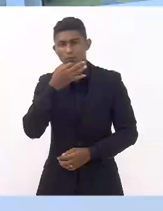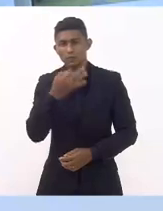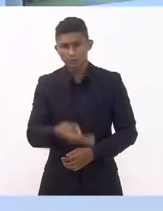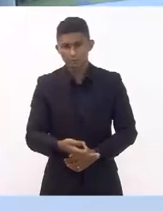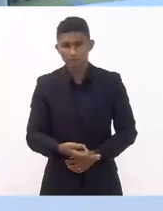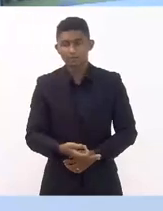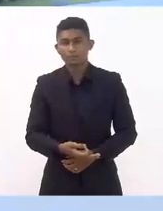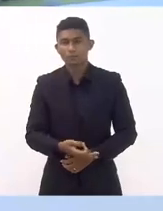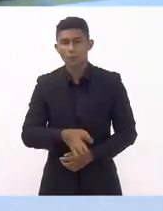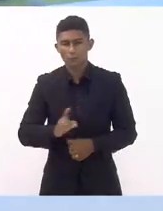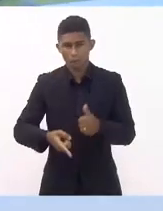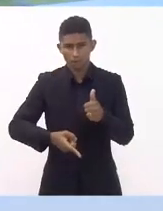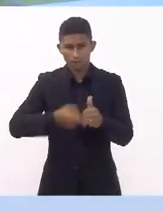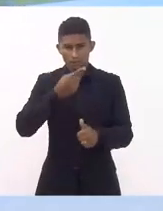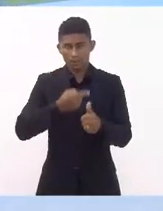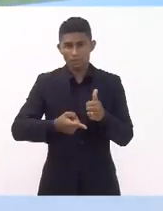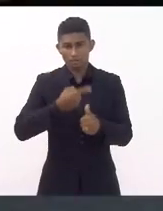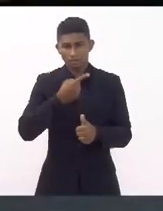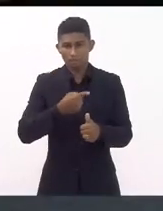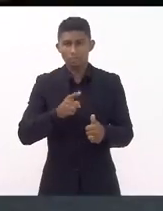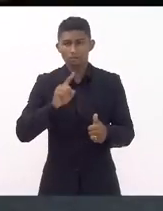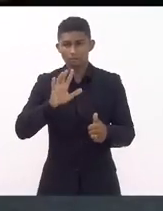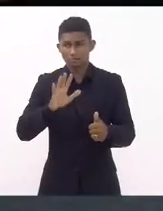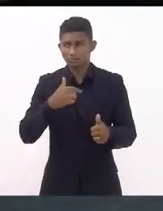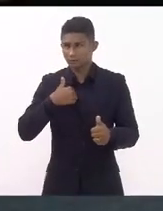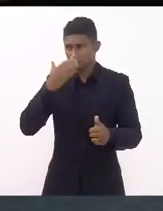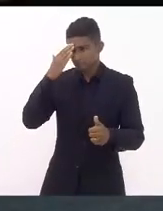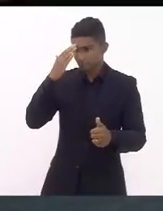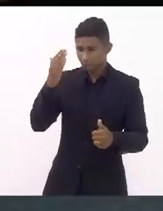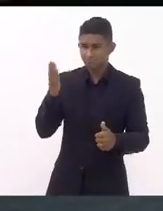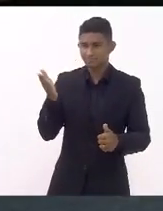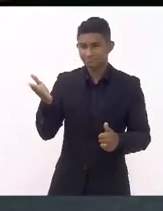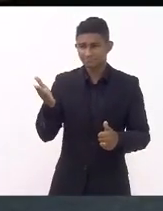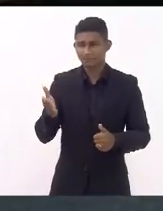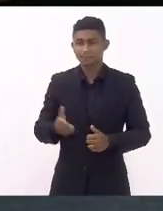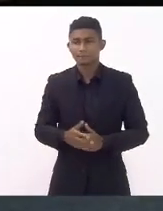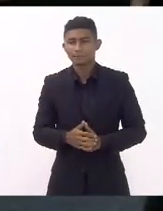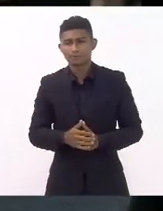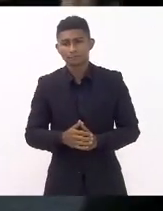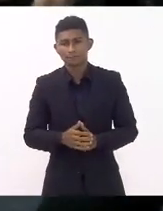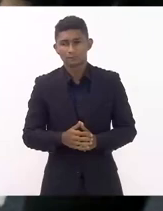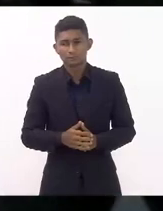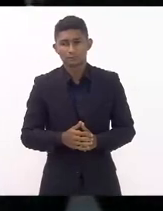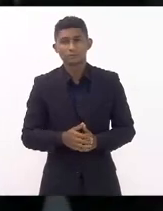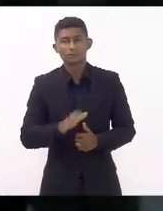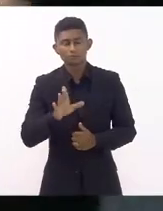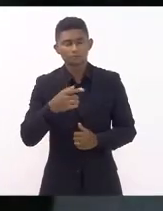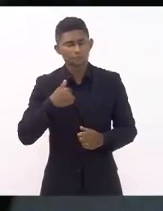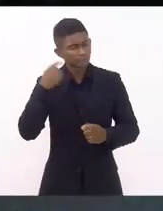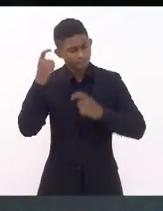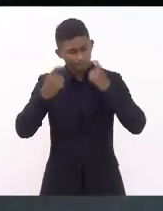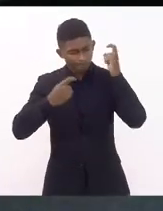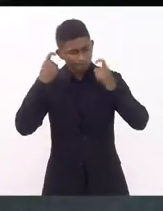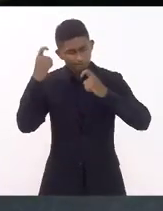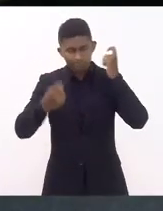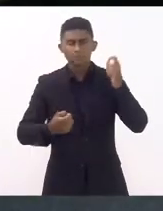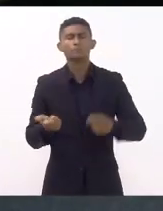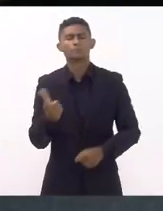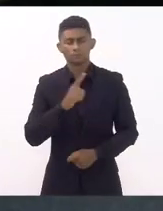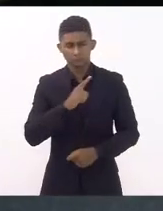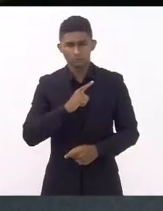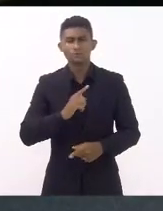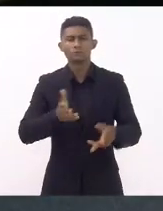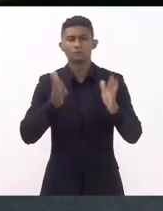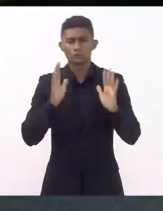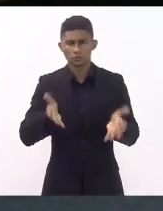Isso é o primeiro ponto, mas agradeço muito a senhora, deputada. Mas é uma coisa que está me preocupando. E eu já estou falando isso